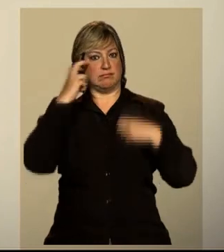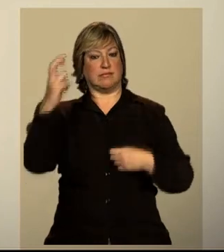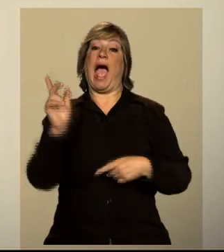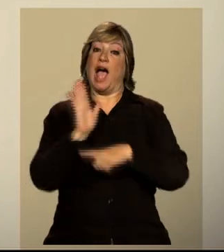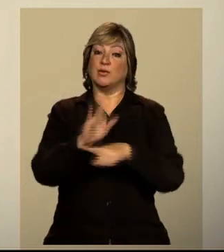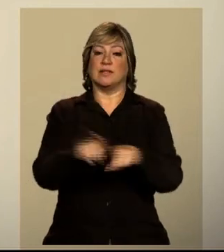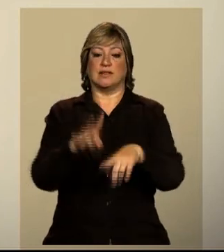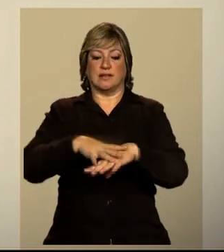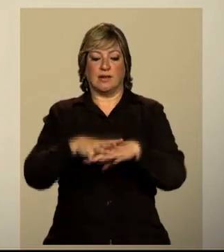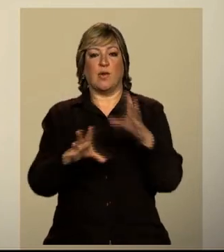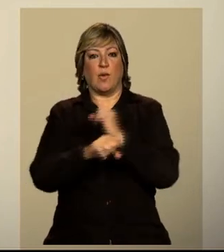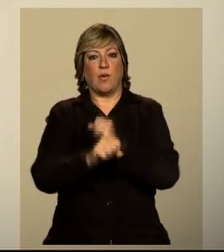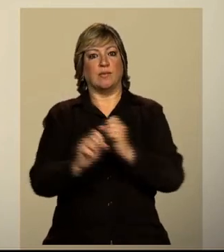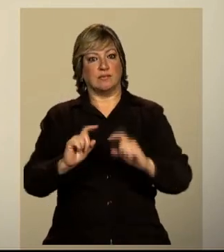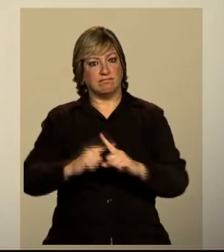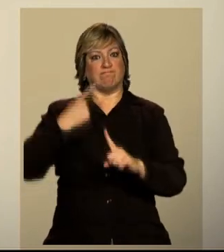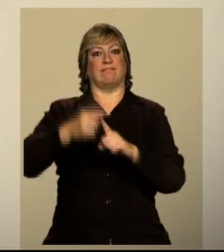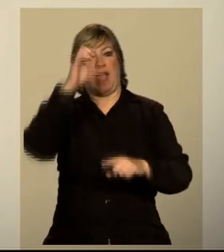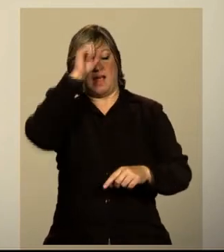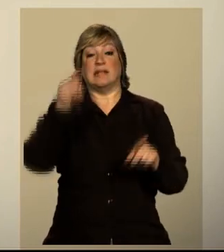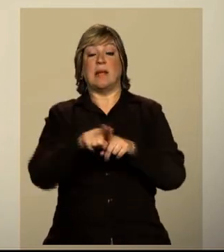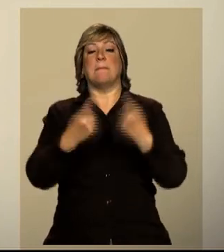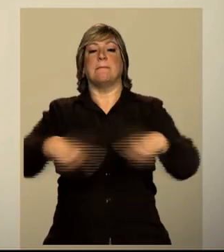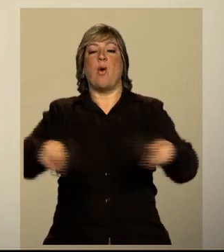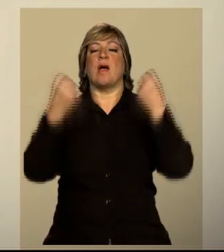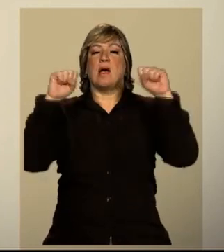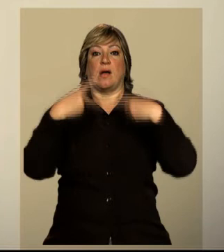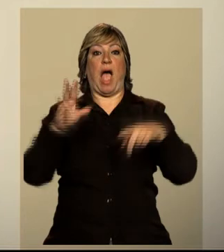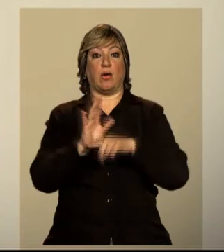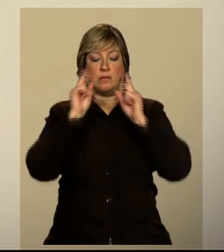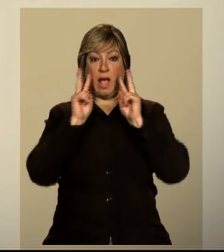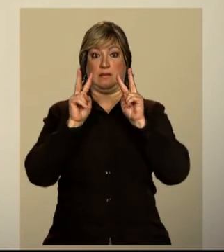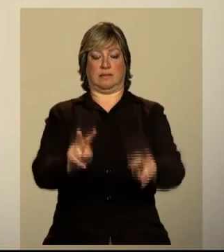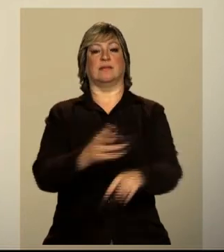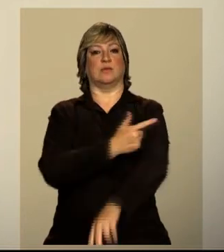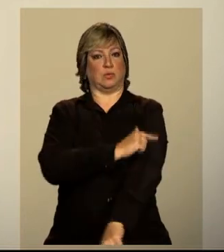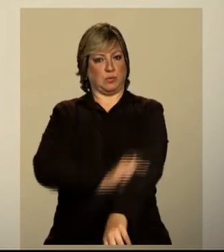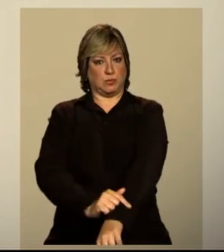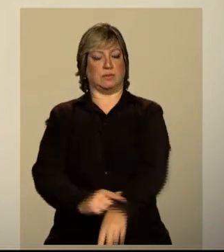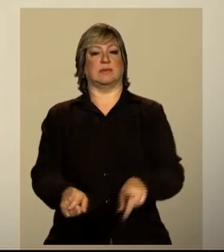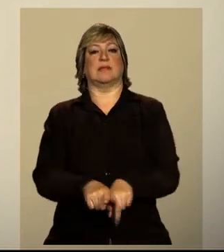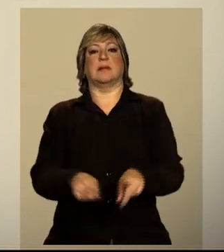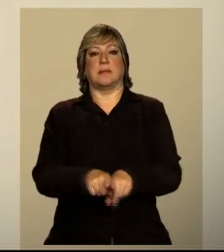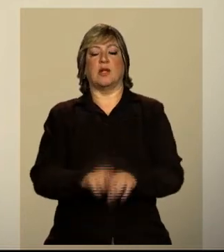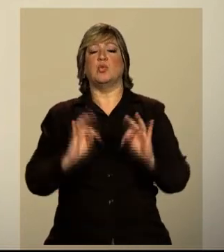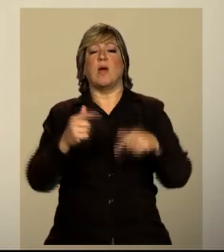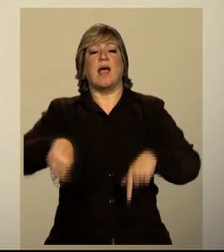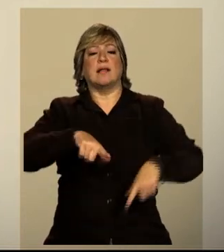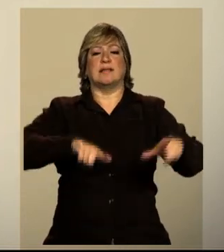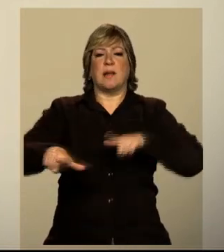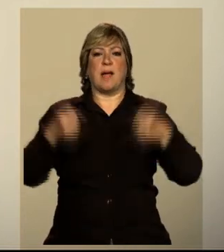a música Esporte Luciano ajudam na concentração e na disciplina todas essas atividades